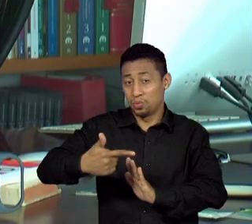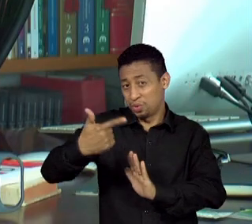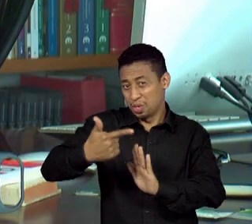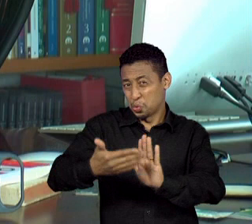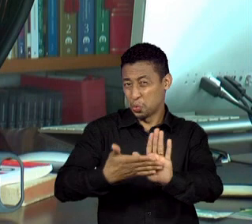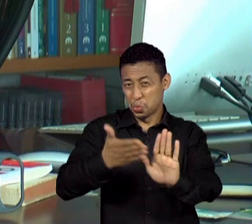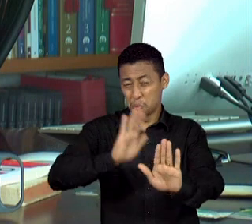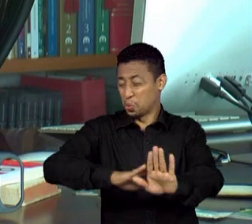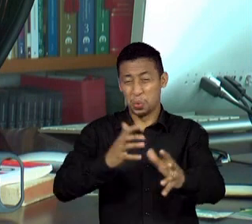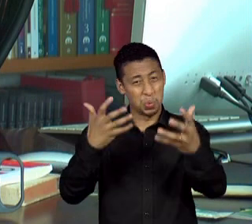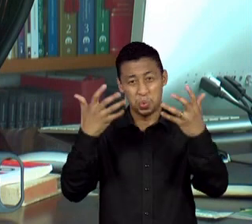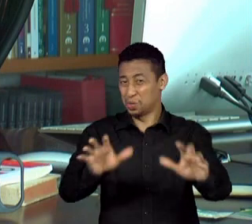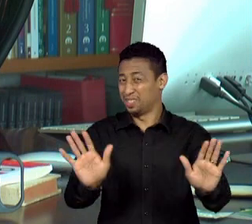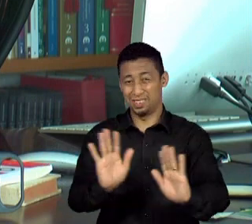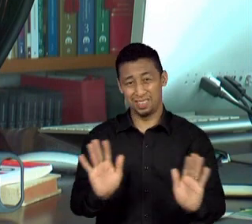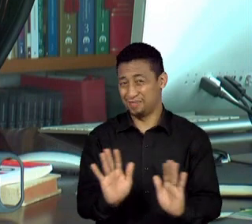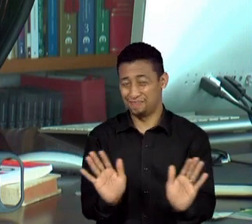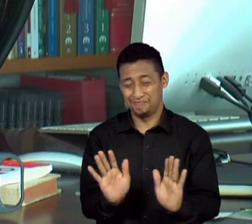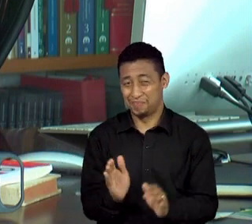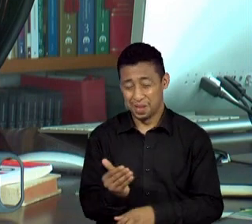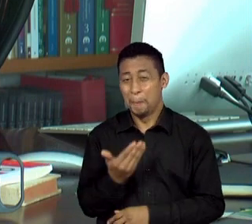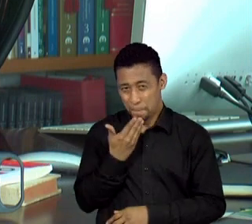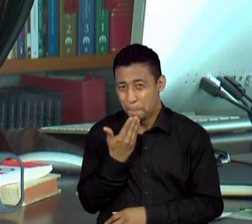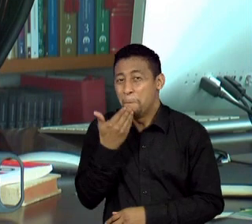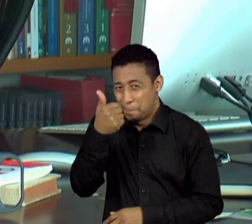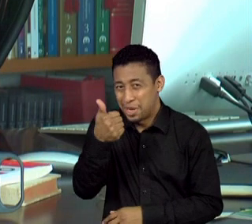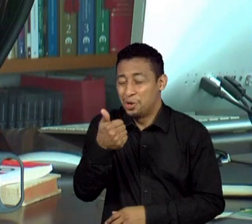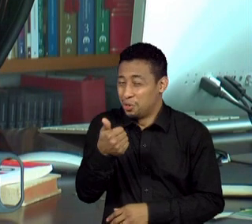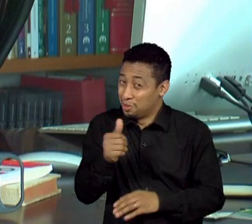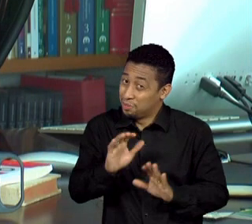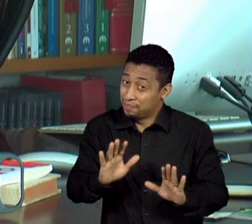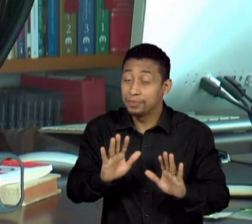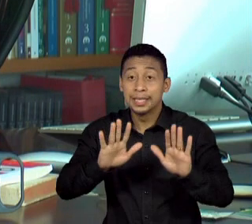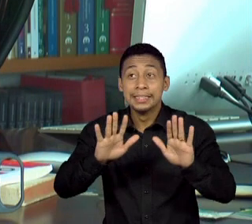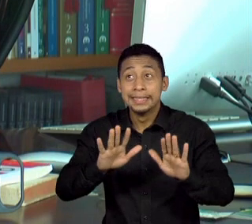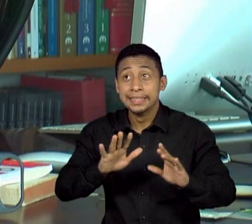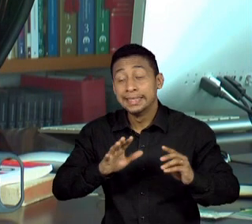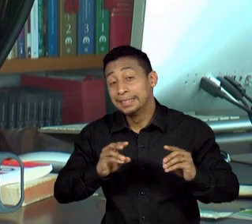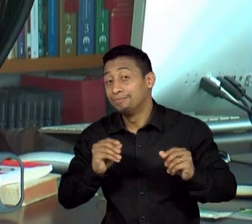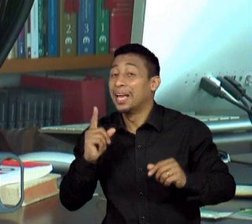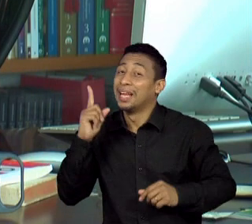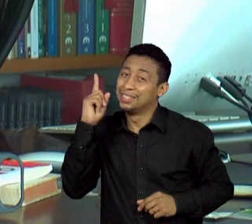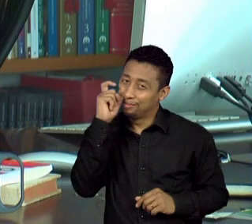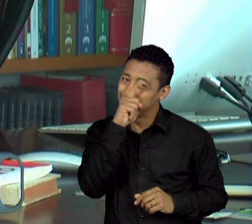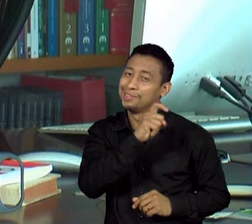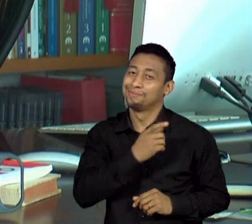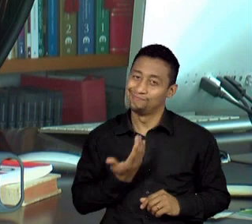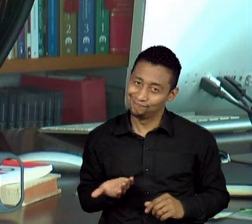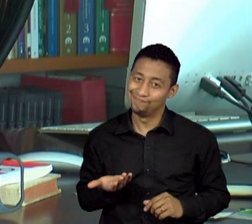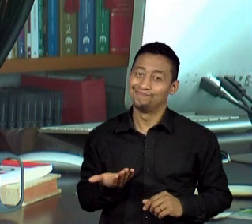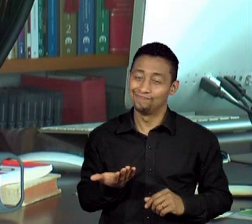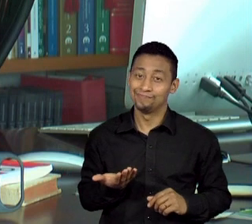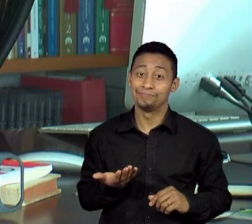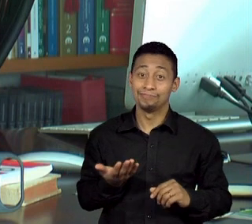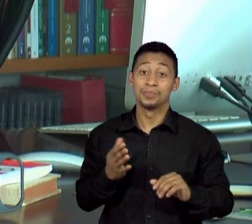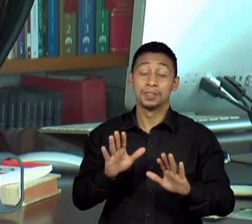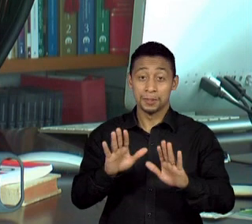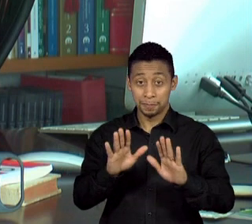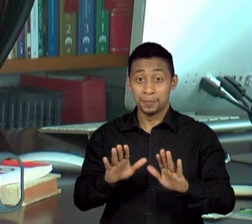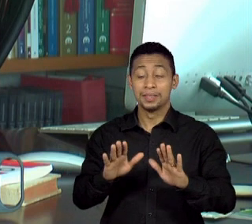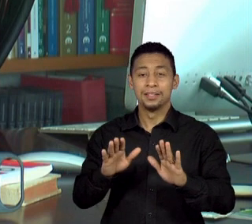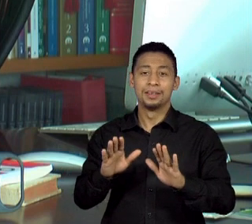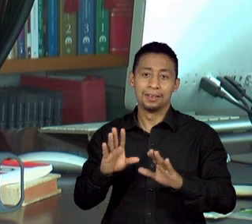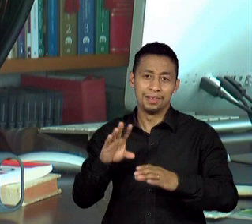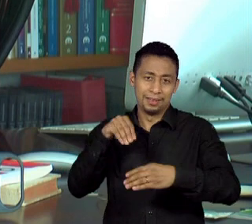para todos, eu acho. Mas temo que isso não possa acontecer. E há uma frase na